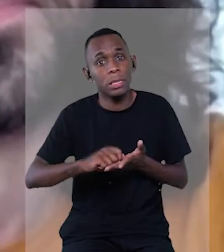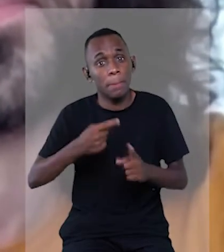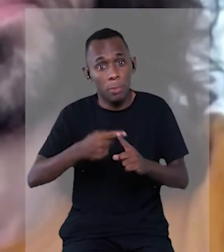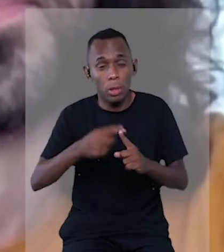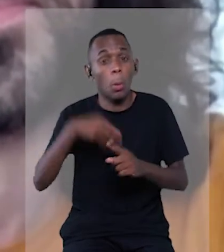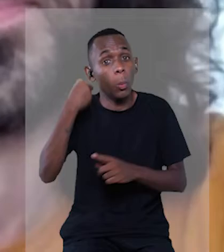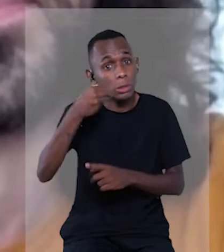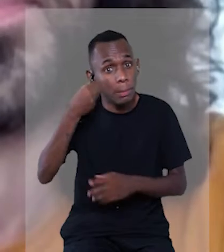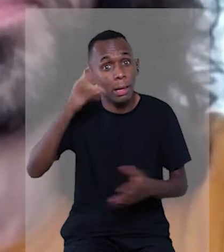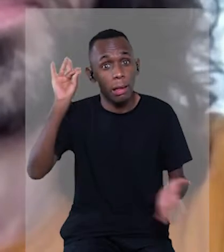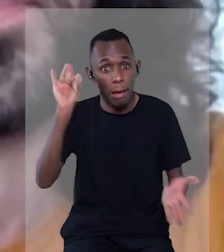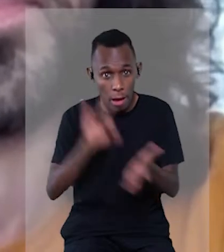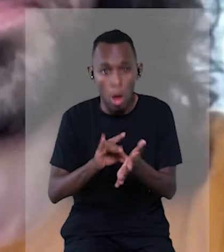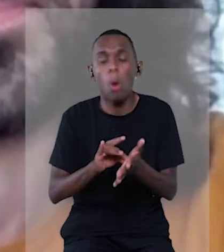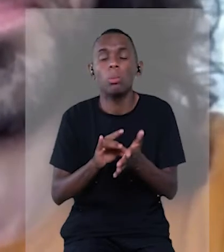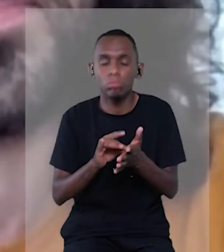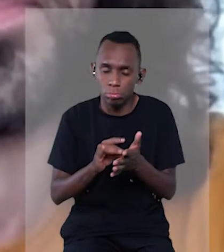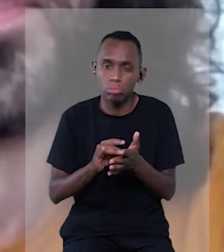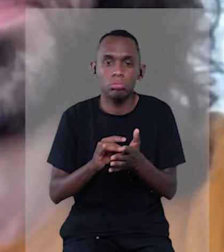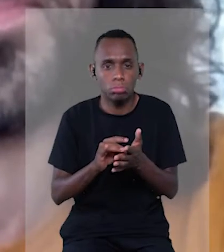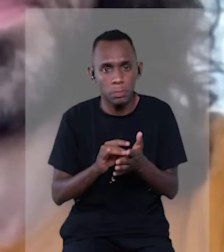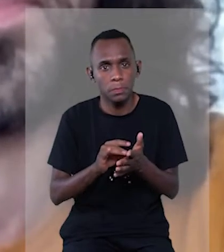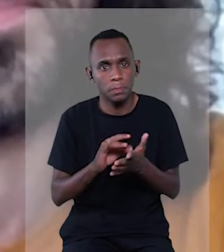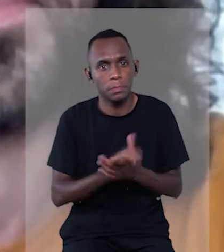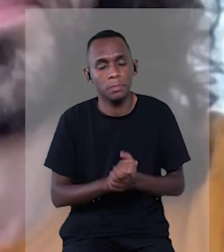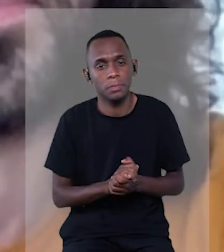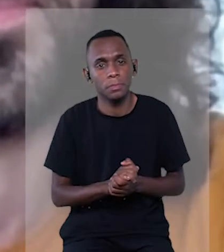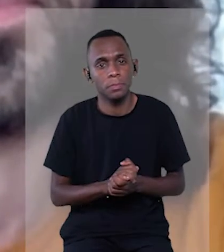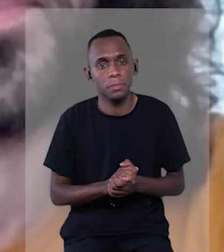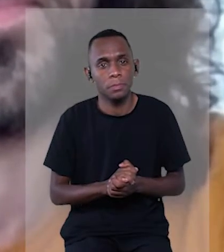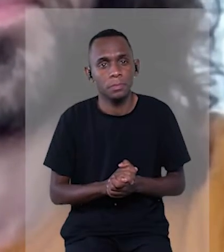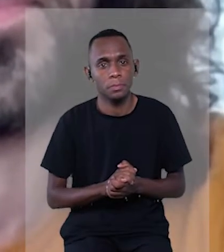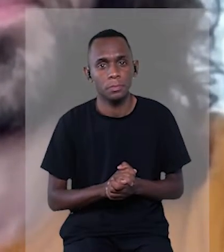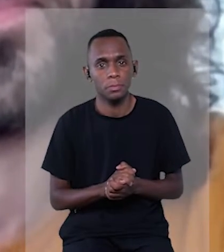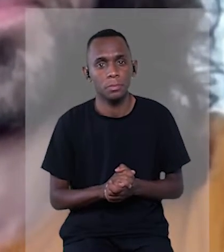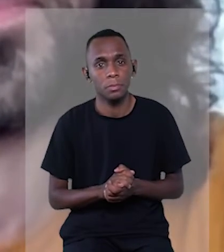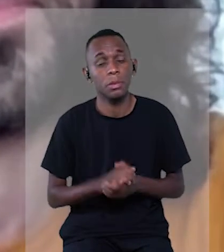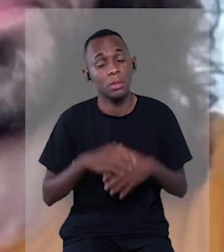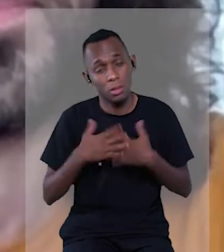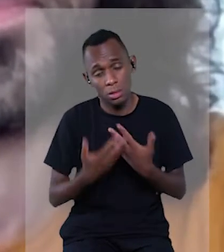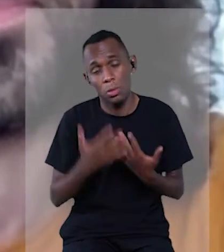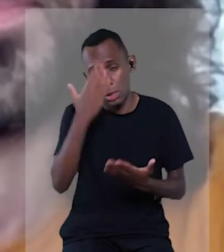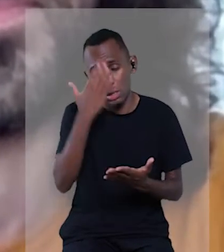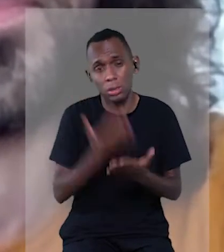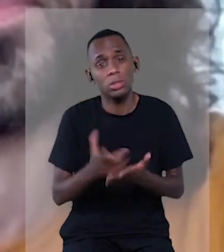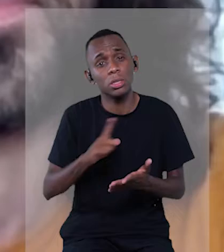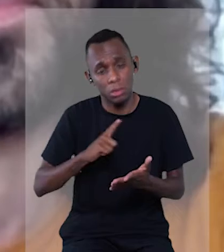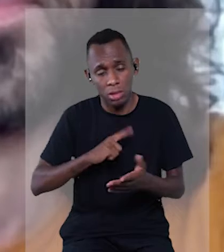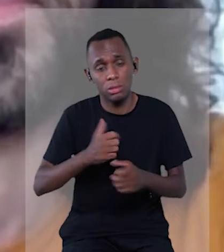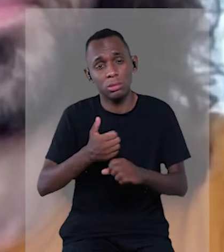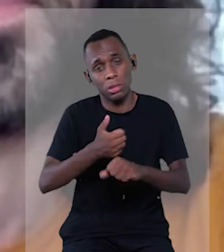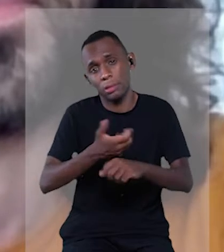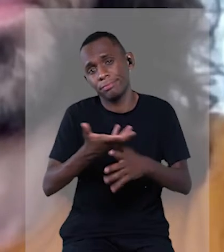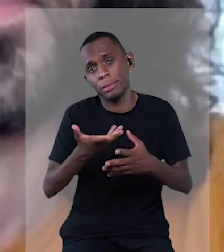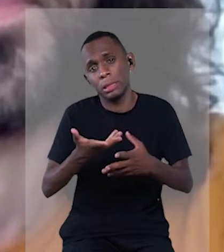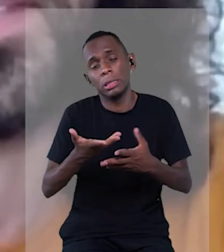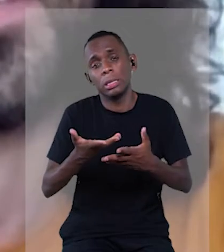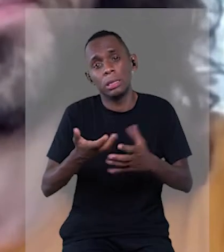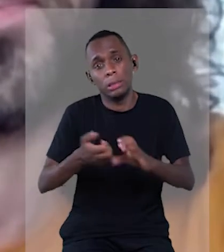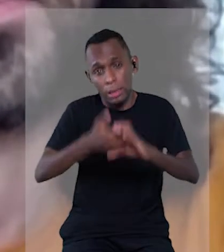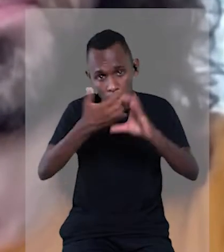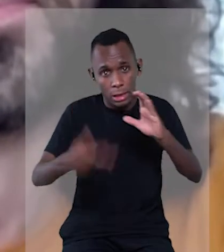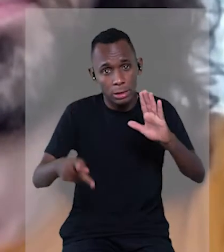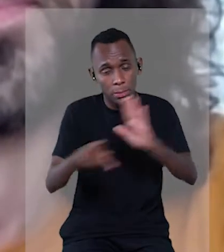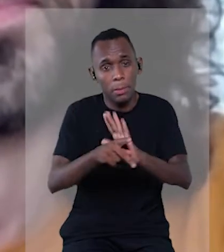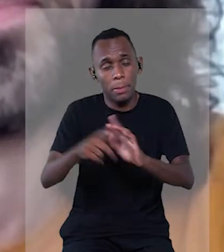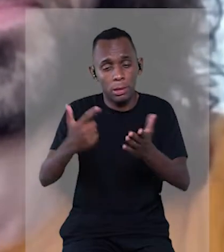De situações reais, muitas que ela faz, né? Que ela faz, a maioria. E eu acho que tem esse papel a literatura também, né? De trazer